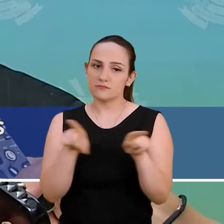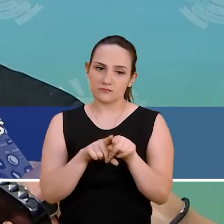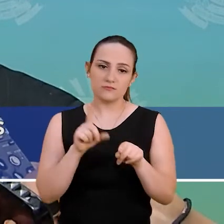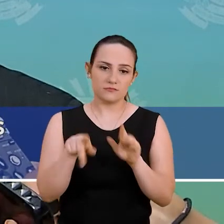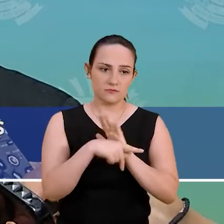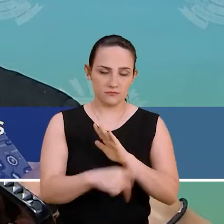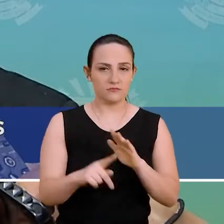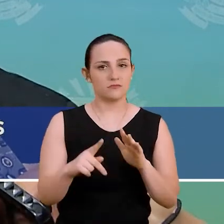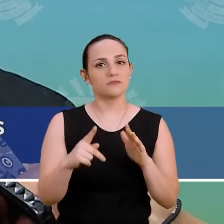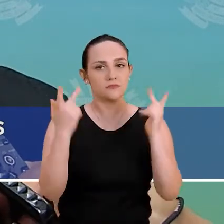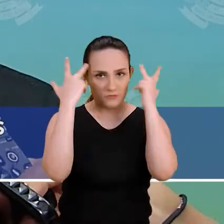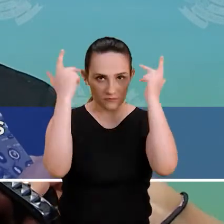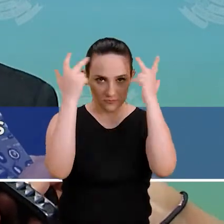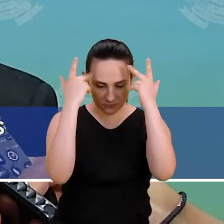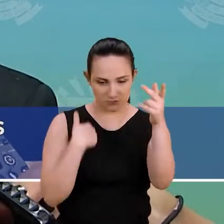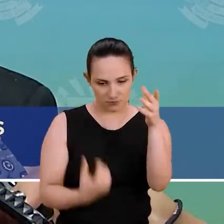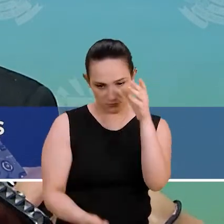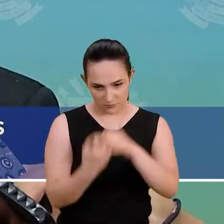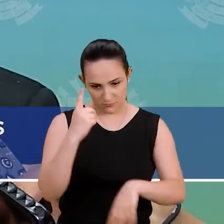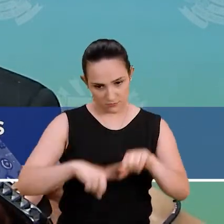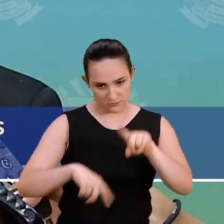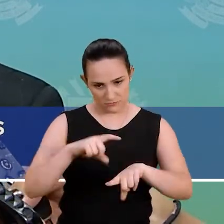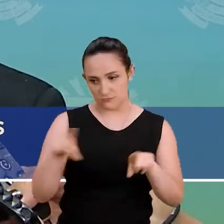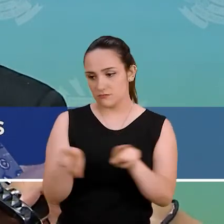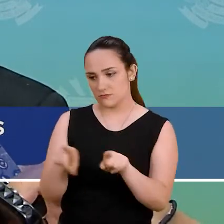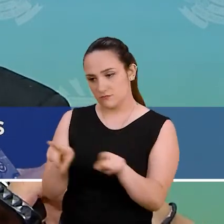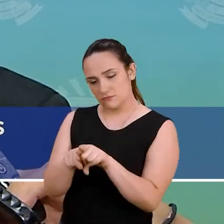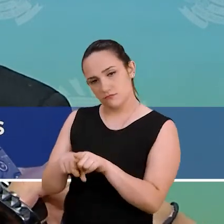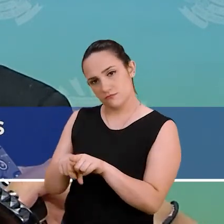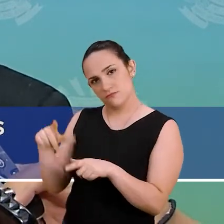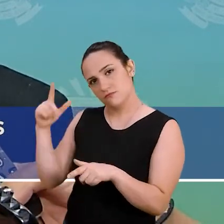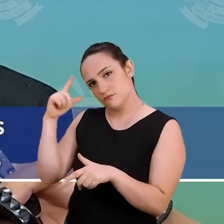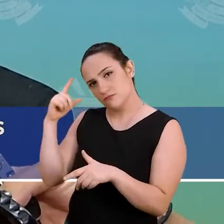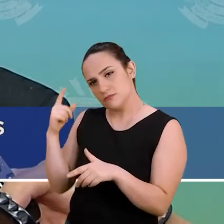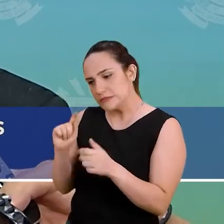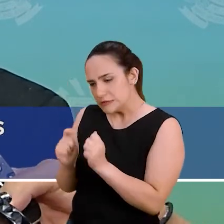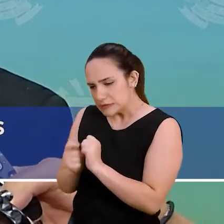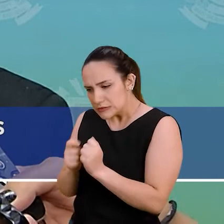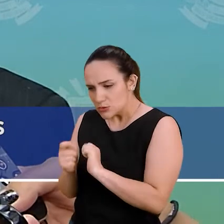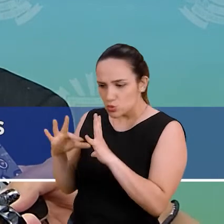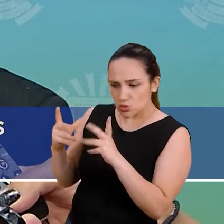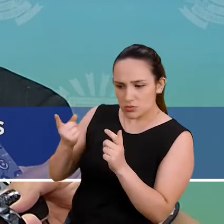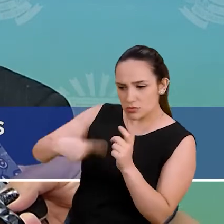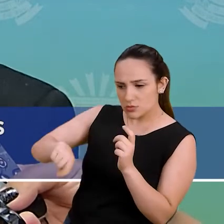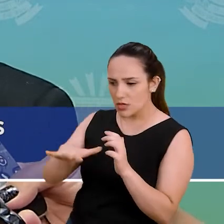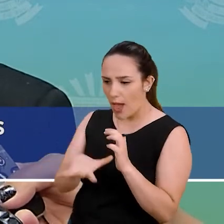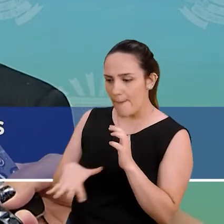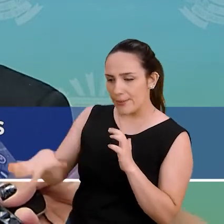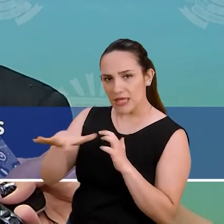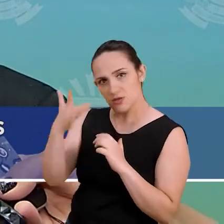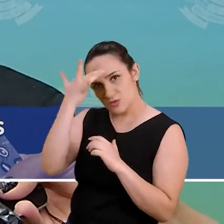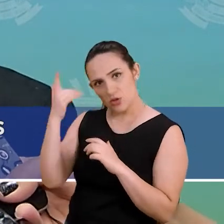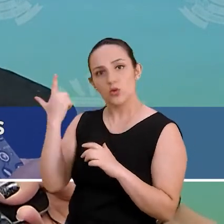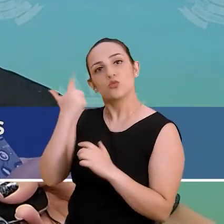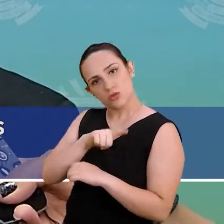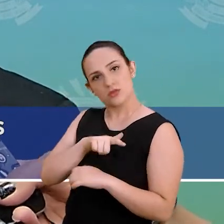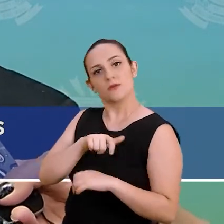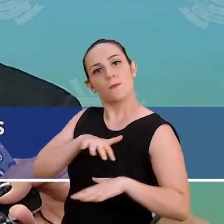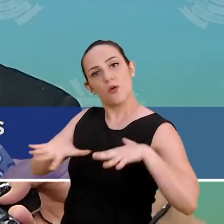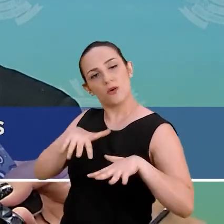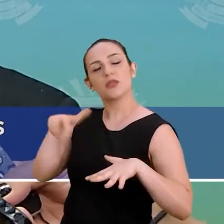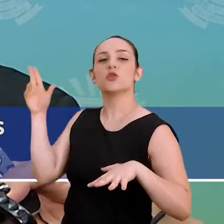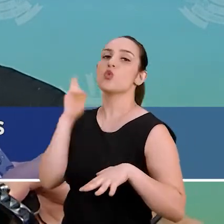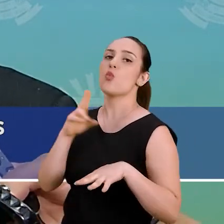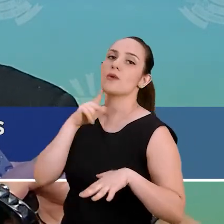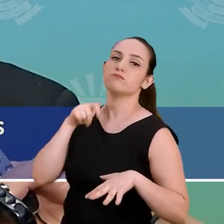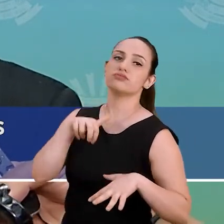um caso, eu falo, né? Além das órteses naturais, das órteses que a gente tem no dia a dia, a gente cria dispositivo, adaptações, tudo que for preciso